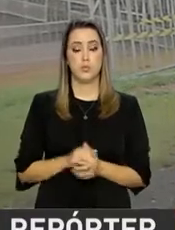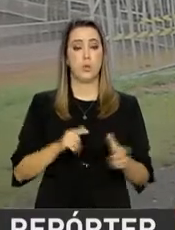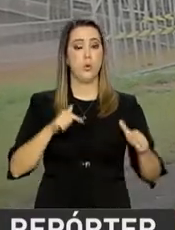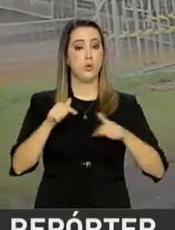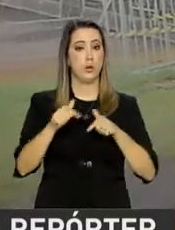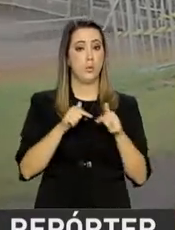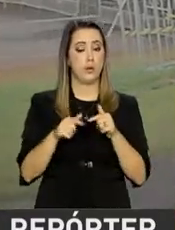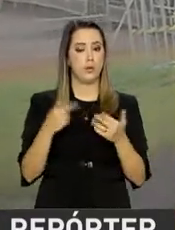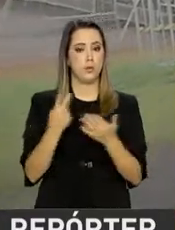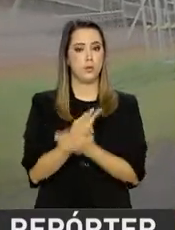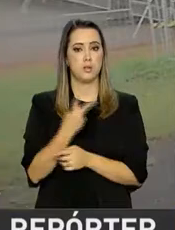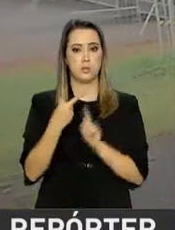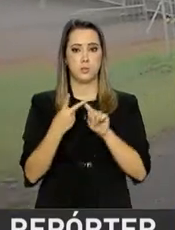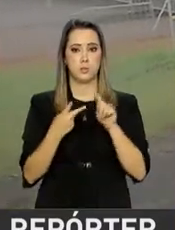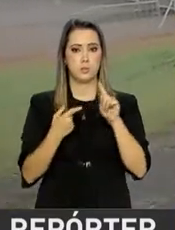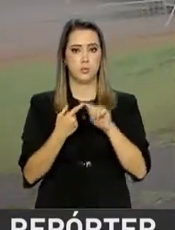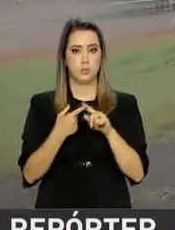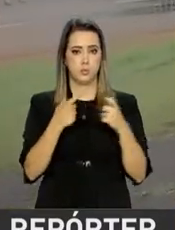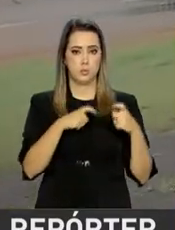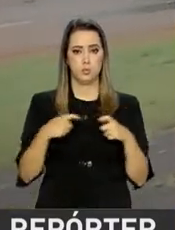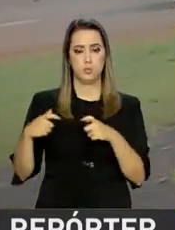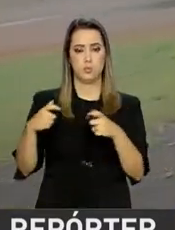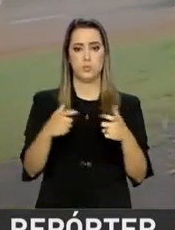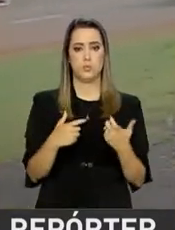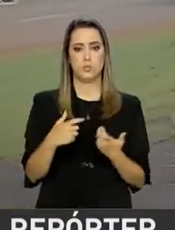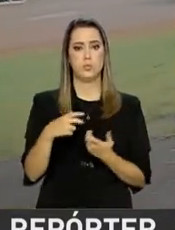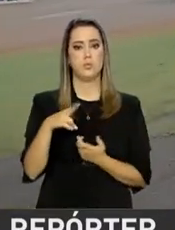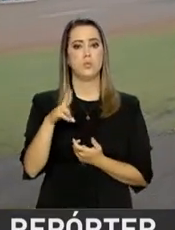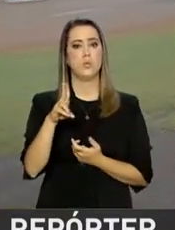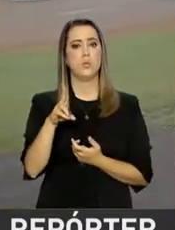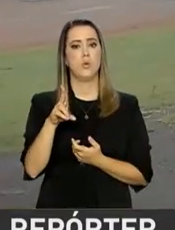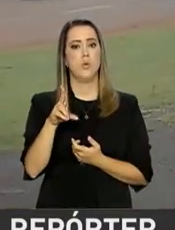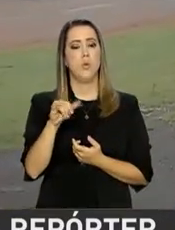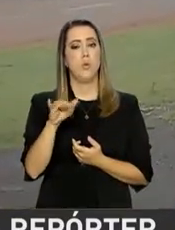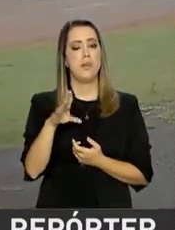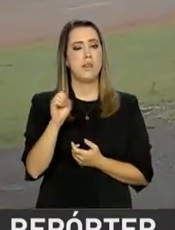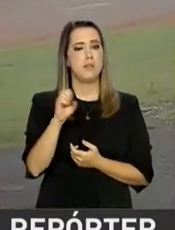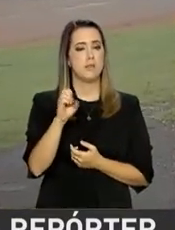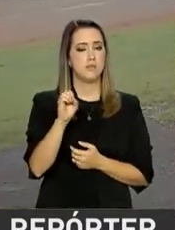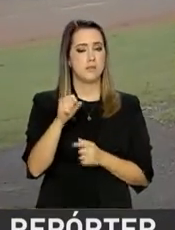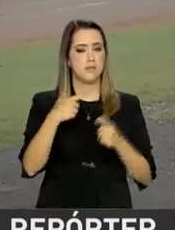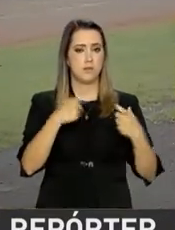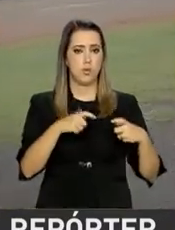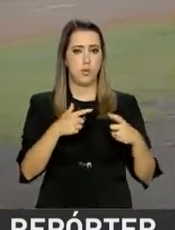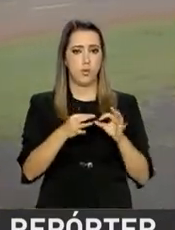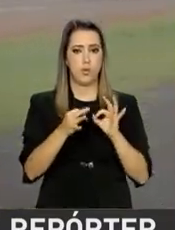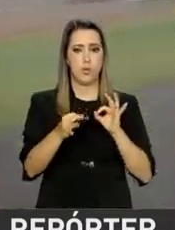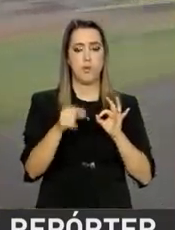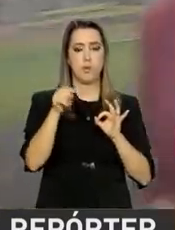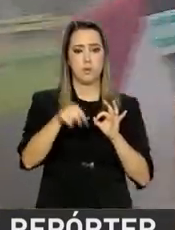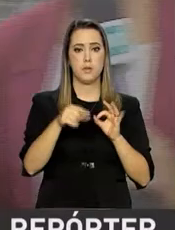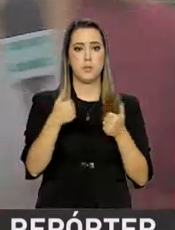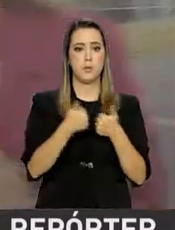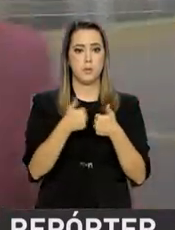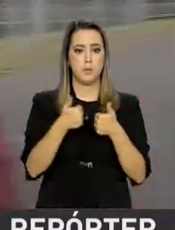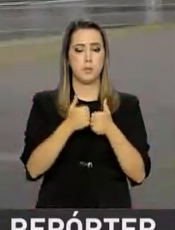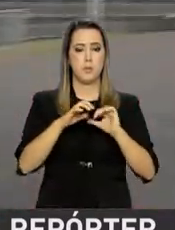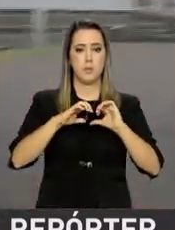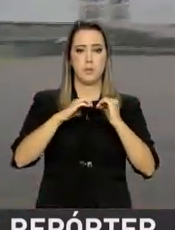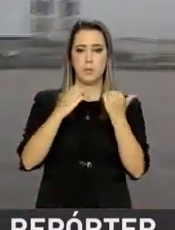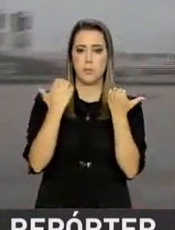em dois lugares no centro de convenções ulysses guimarães essa estrutura que fica aqui no estacionamento